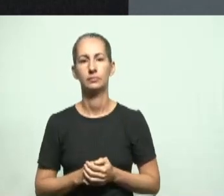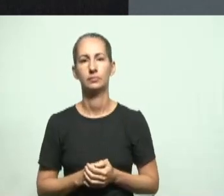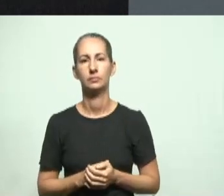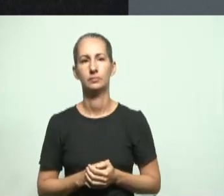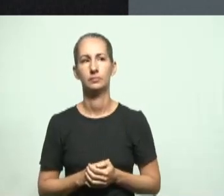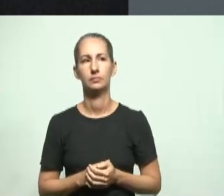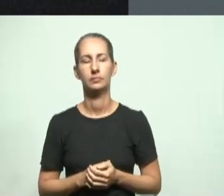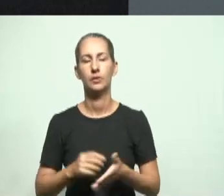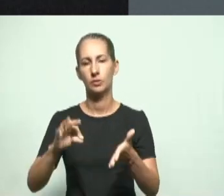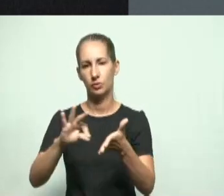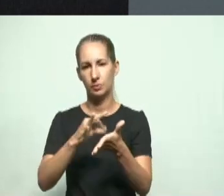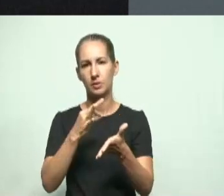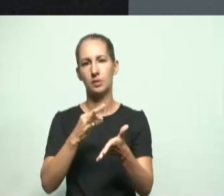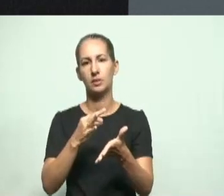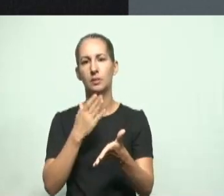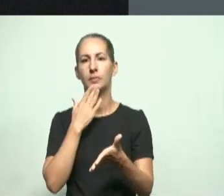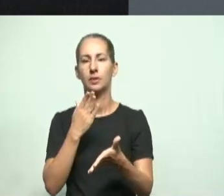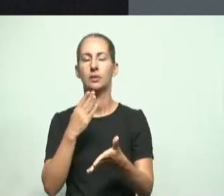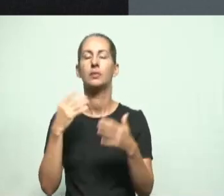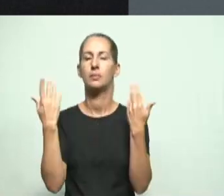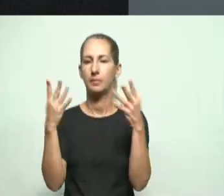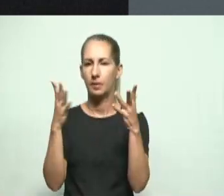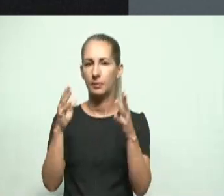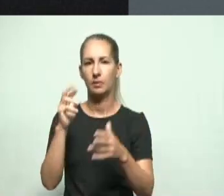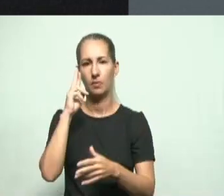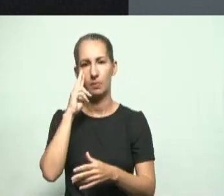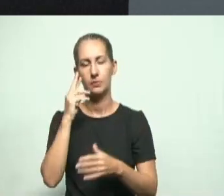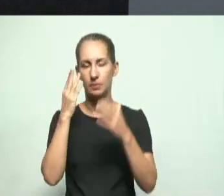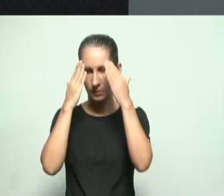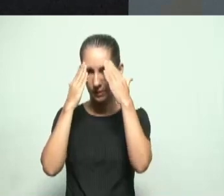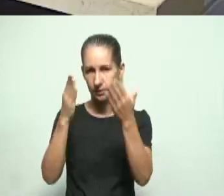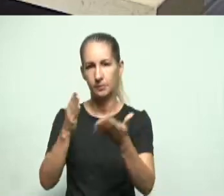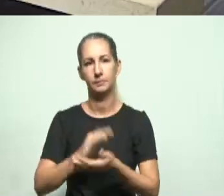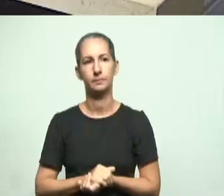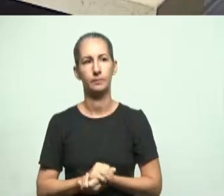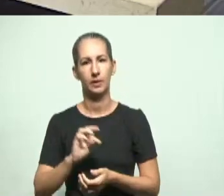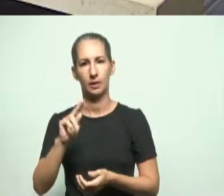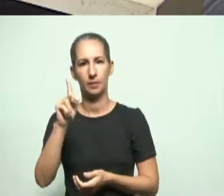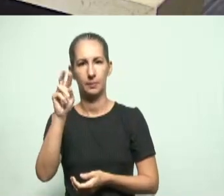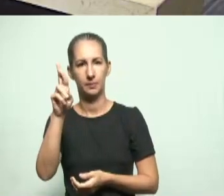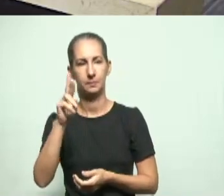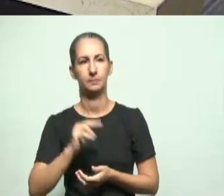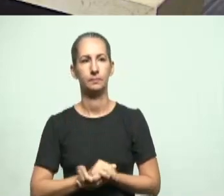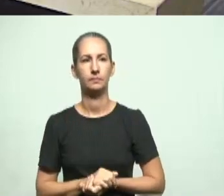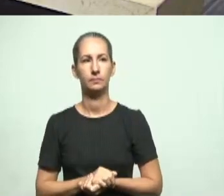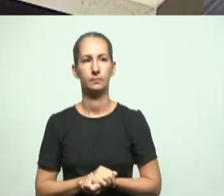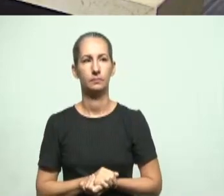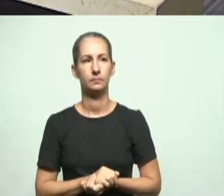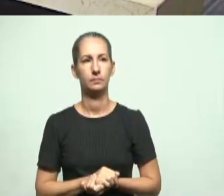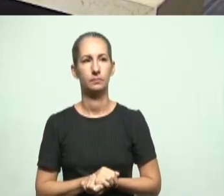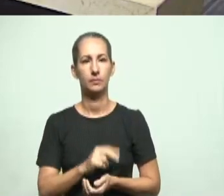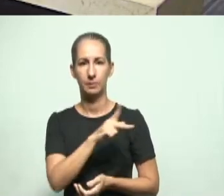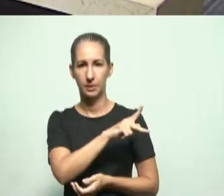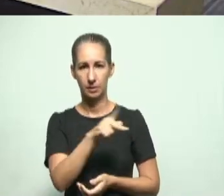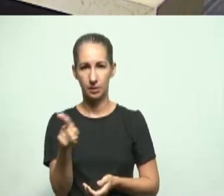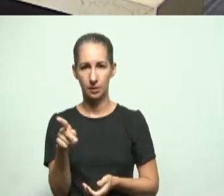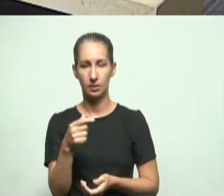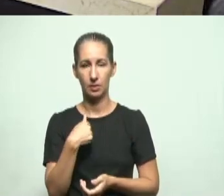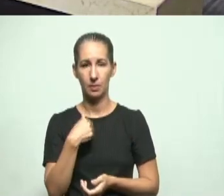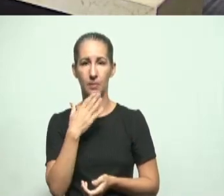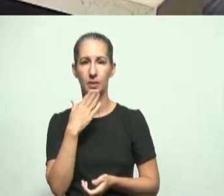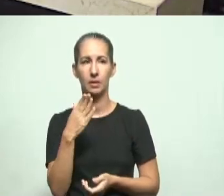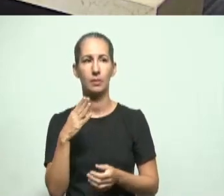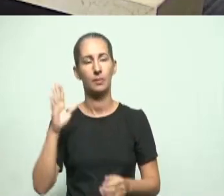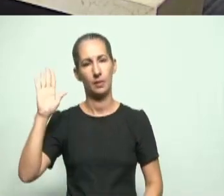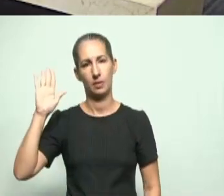uma vez, pedir a subscrição para parabenizar o vereador Robson Carvalho. Obrigado, senhor presidente. Kleber Fernandes. Senhor presidente, o meu pedido é